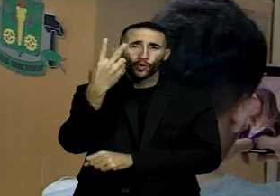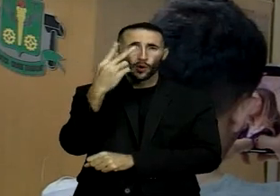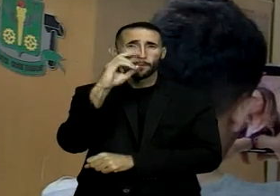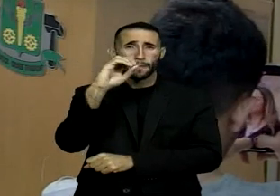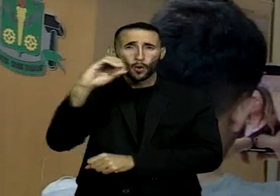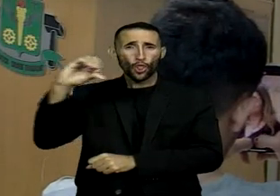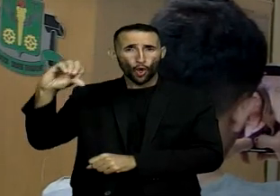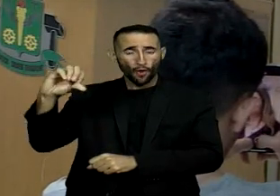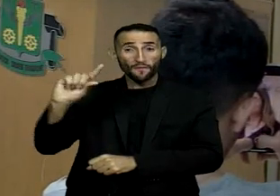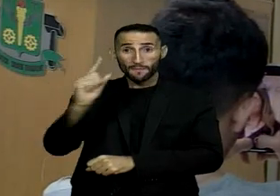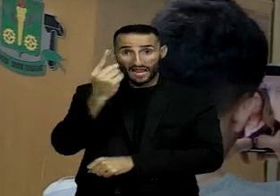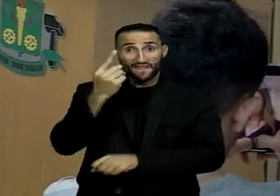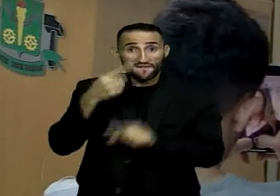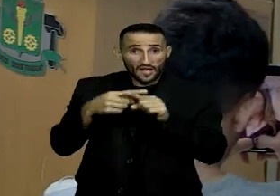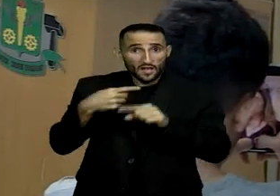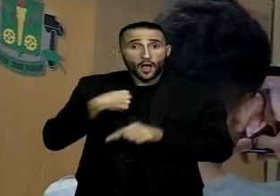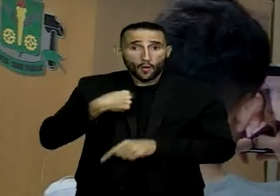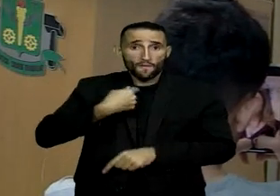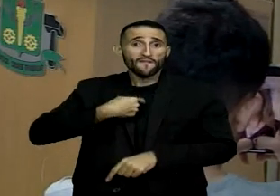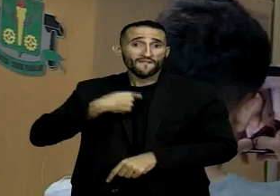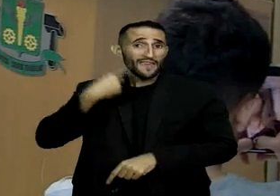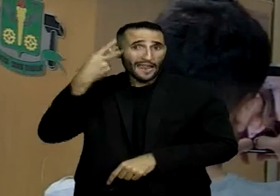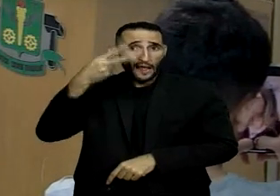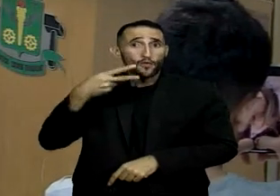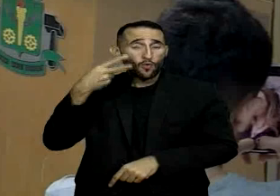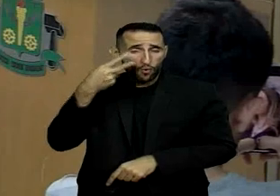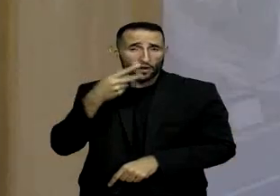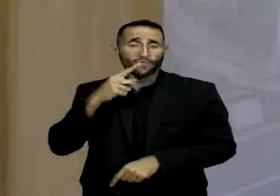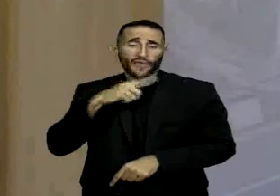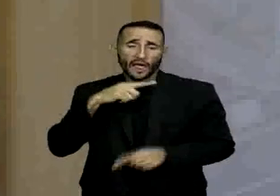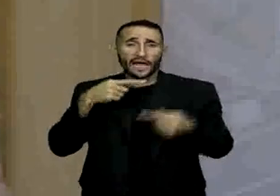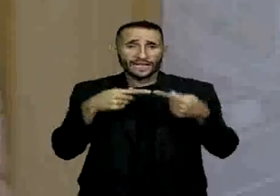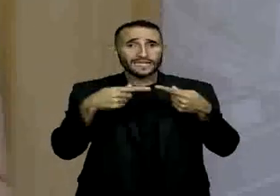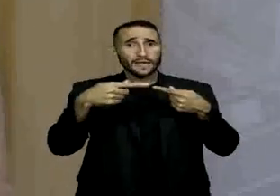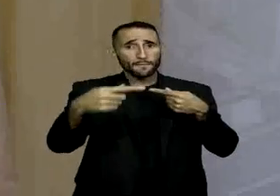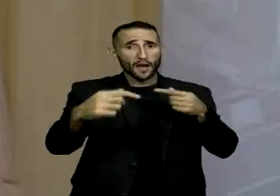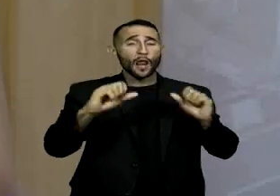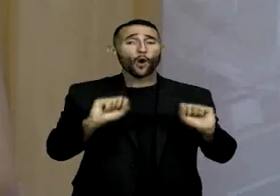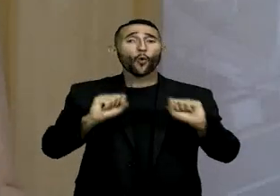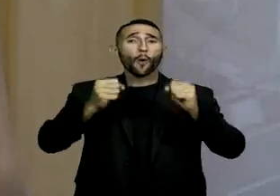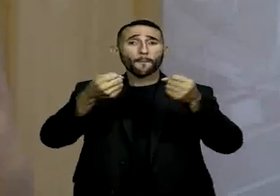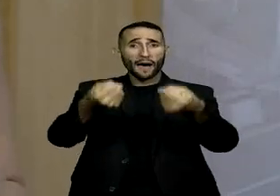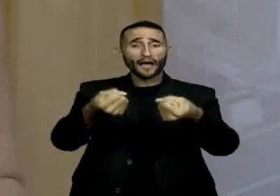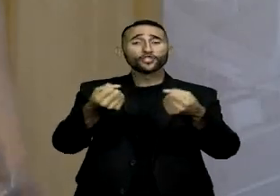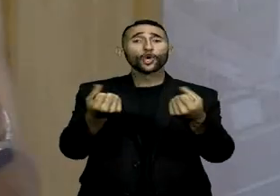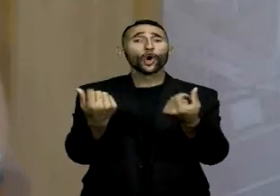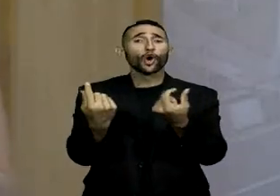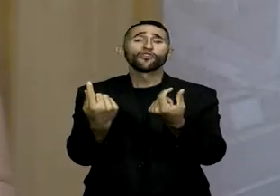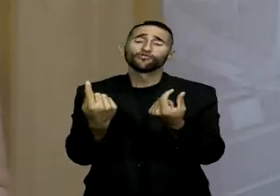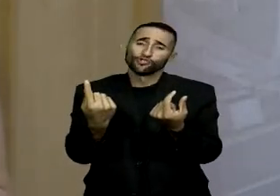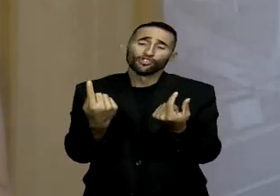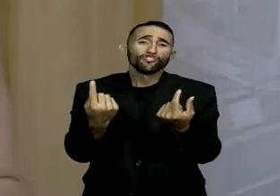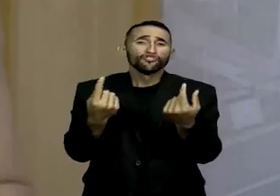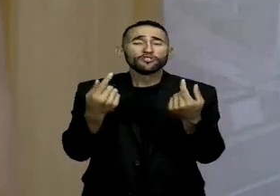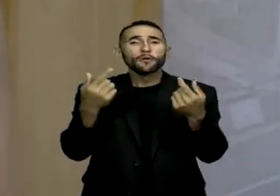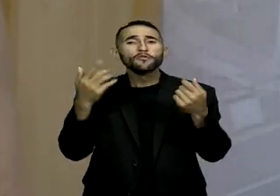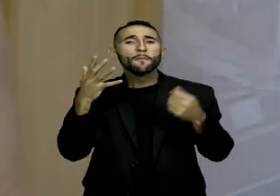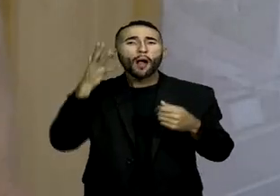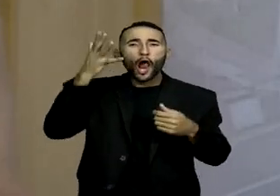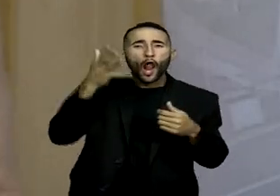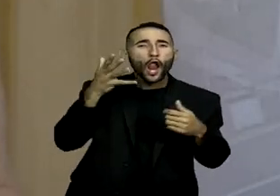primeira legislatura. E nós temos essa semana de combate ao abuso sexual de crianças e adolescentes, que acontece agora em